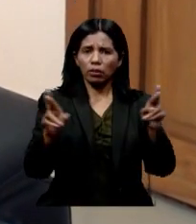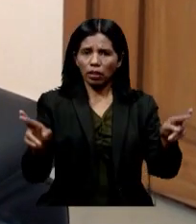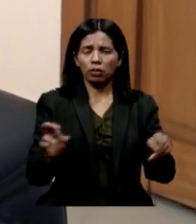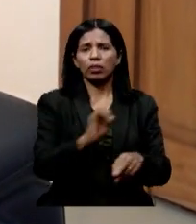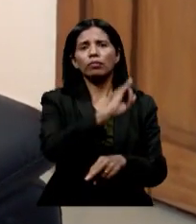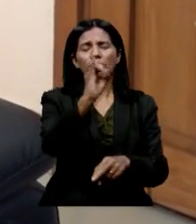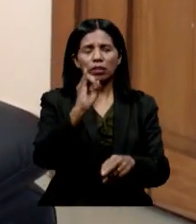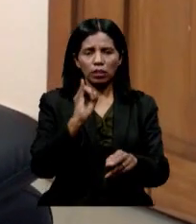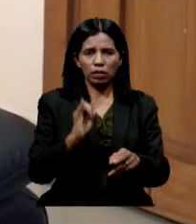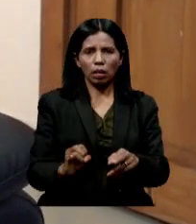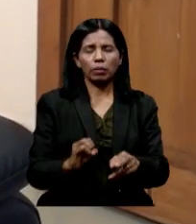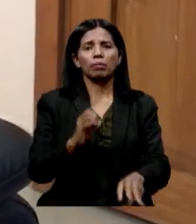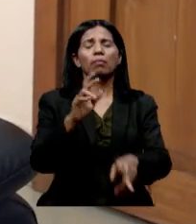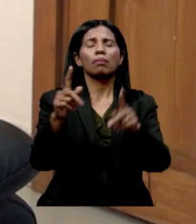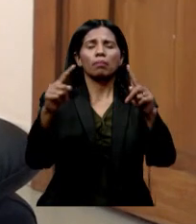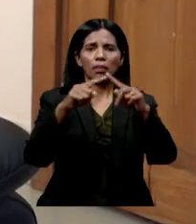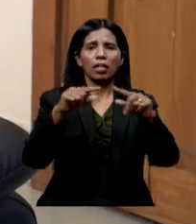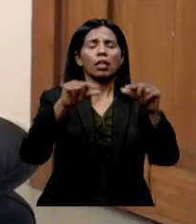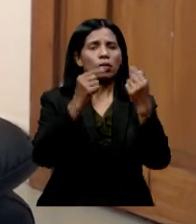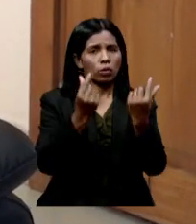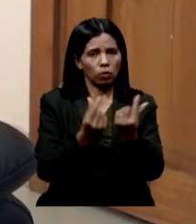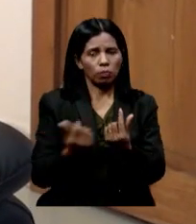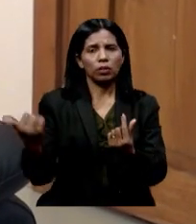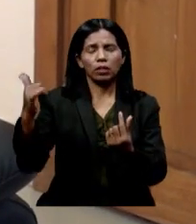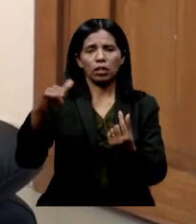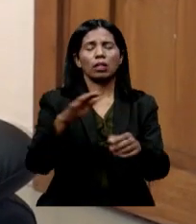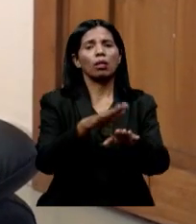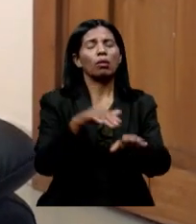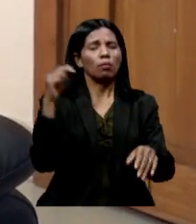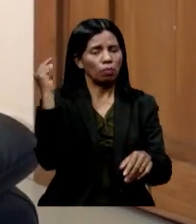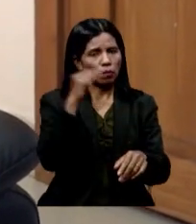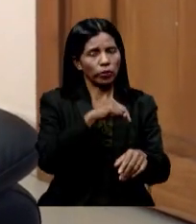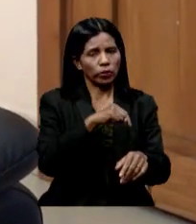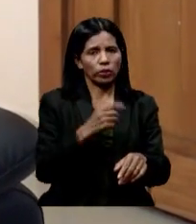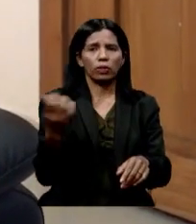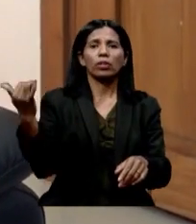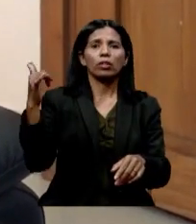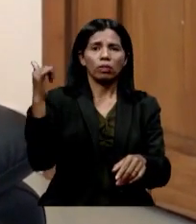Ba elementos, grupo, Sira na Bé, Bosso, Jovem Sira,